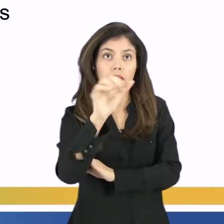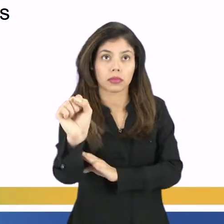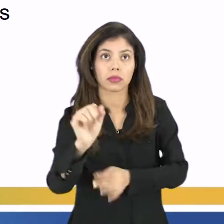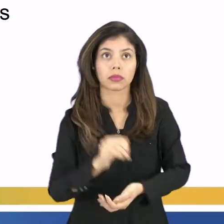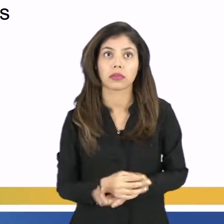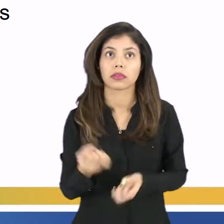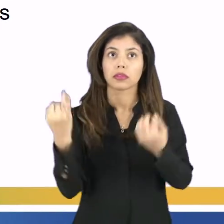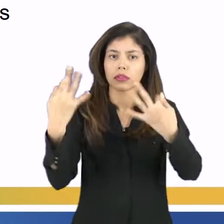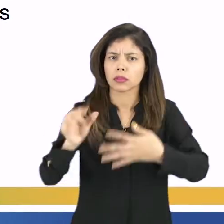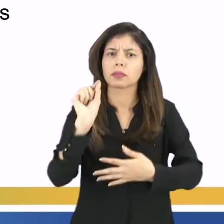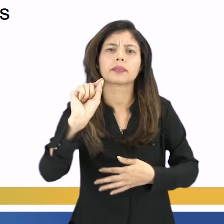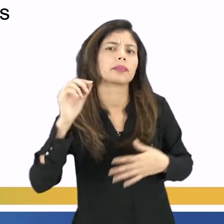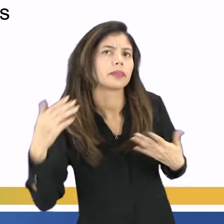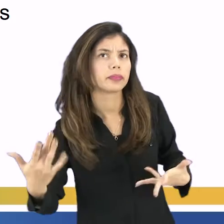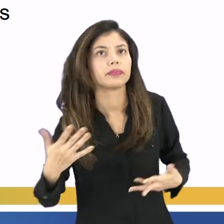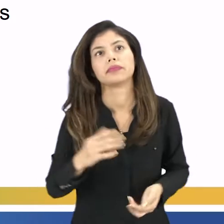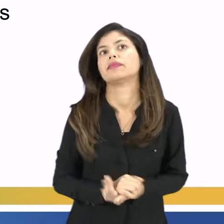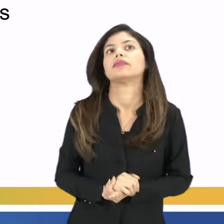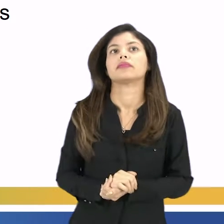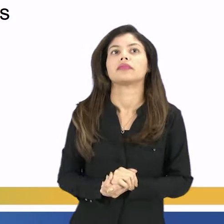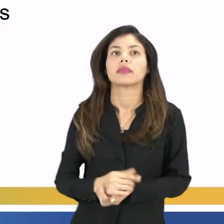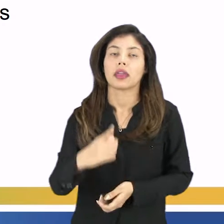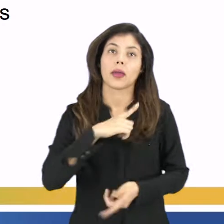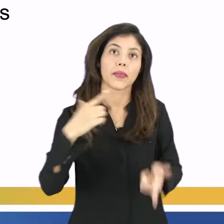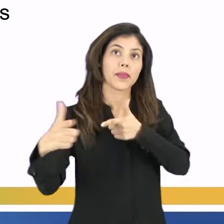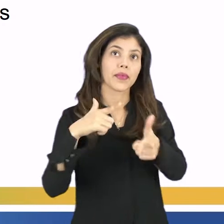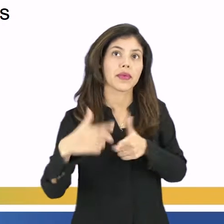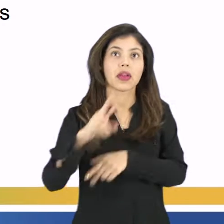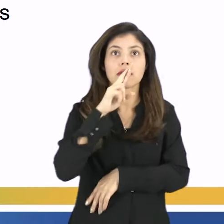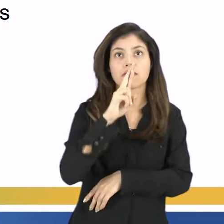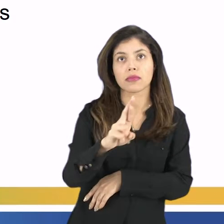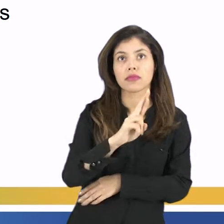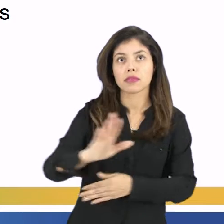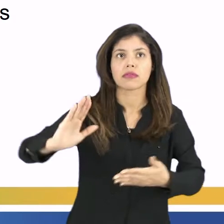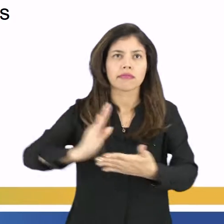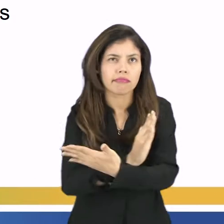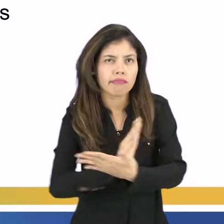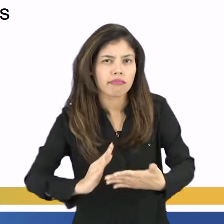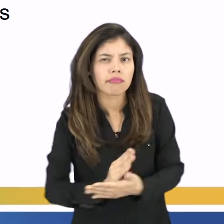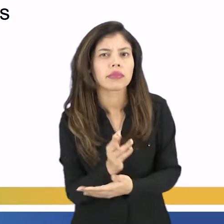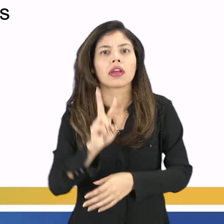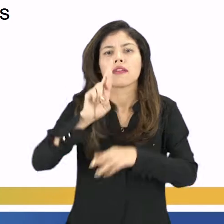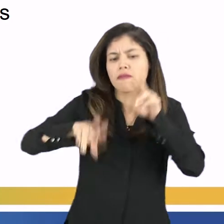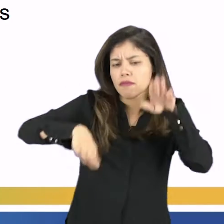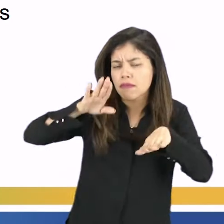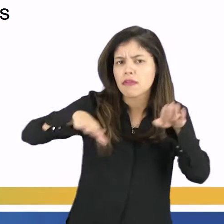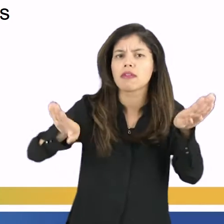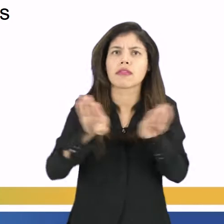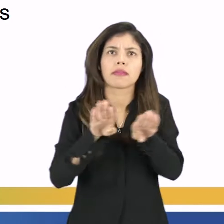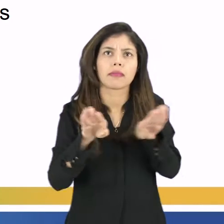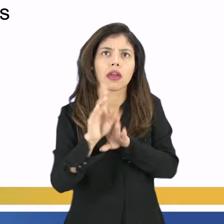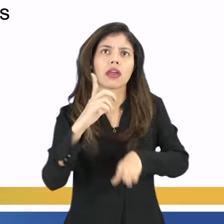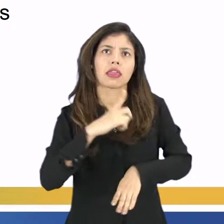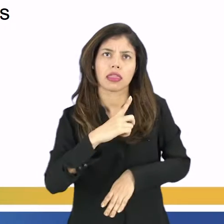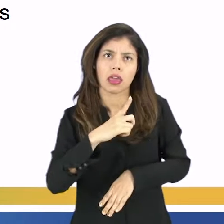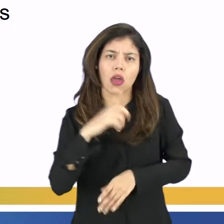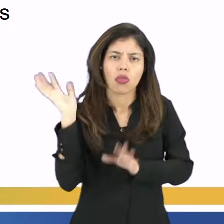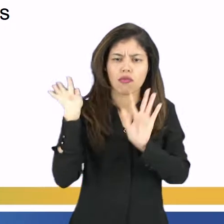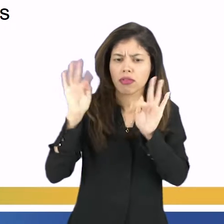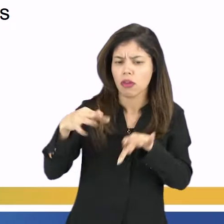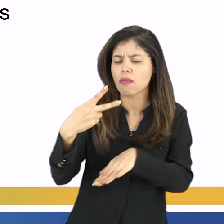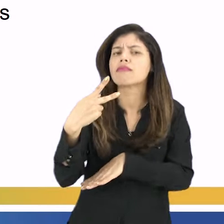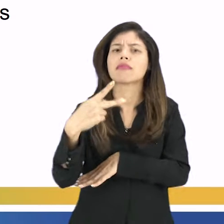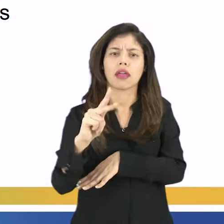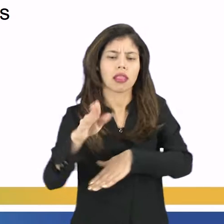ela consiste no seguinte fato: em eu trabalhar equações subsequentes, equações variáveis, e que no